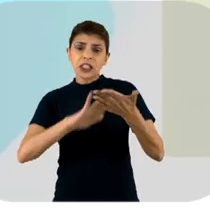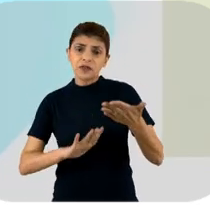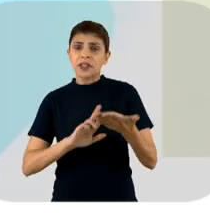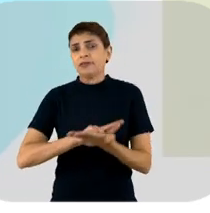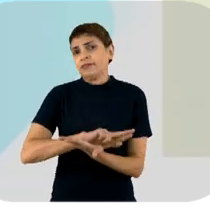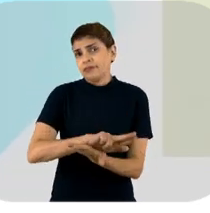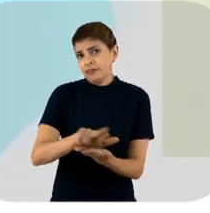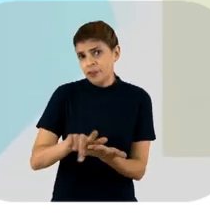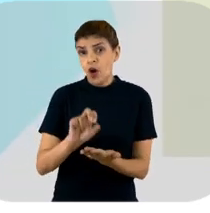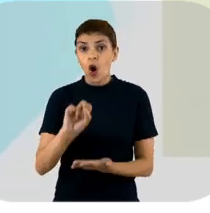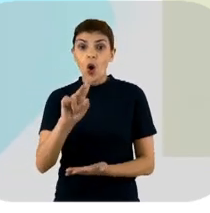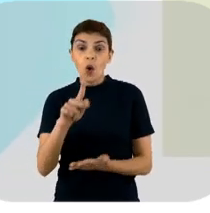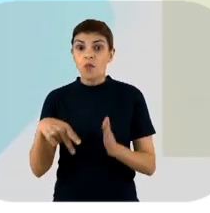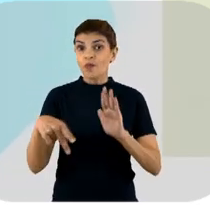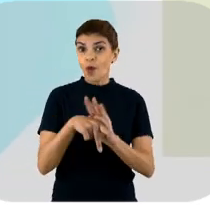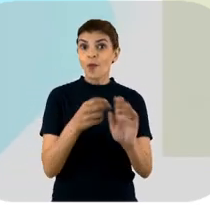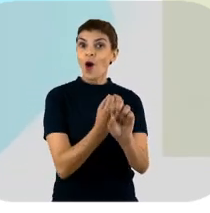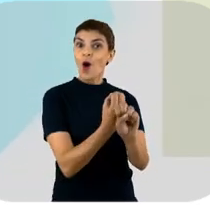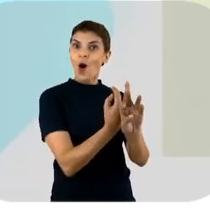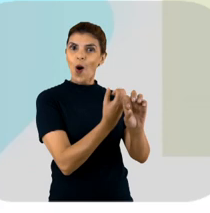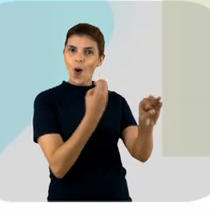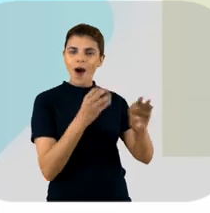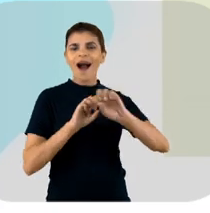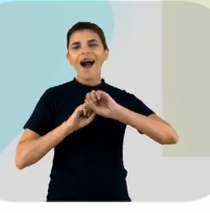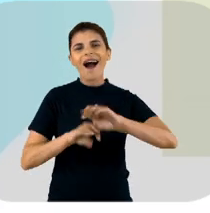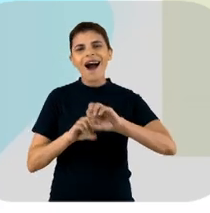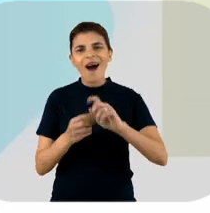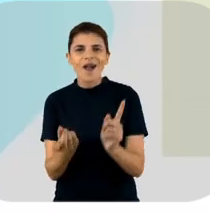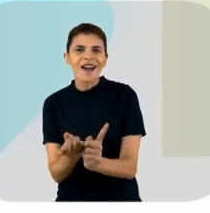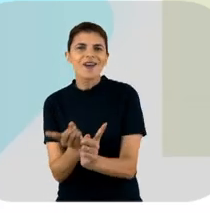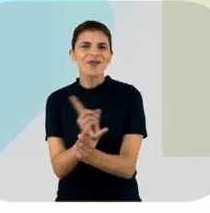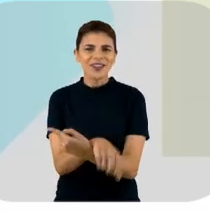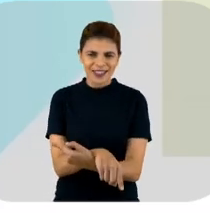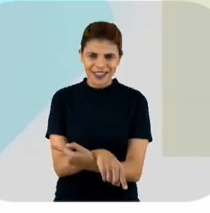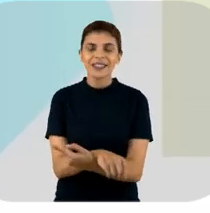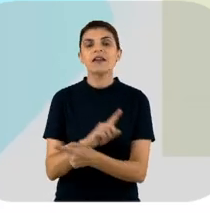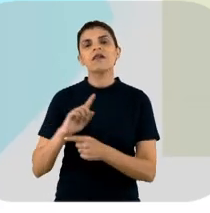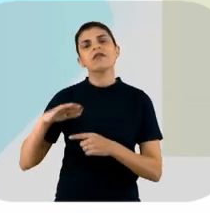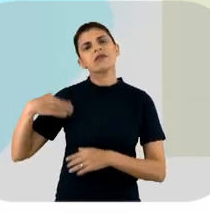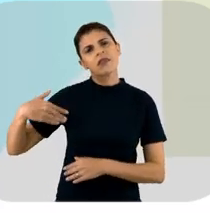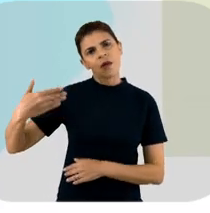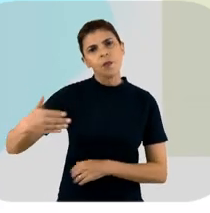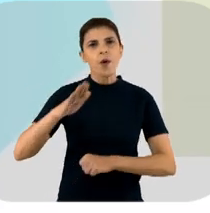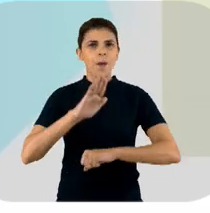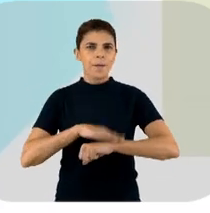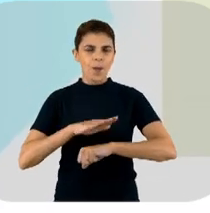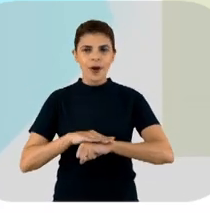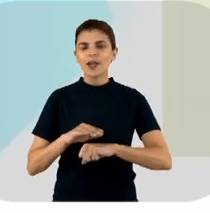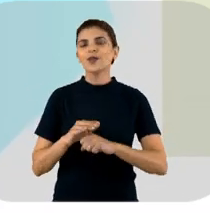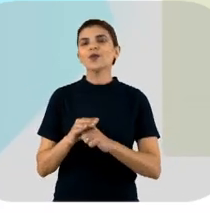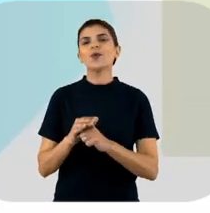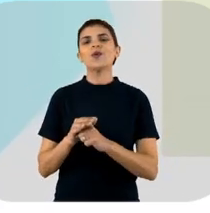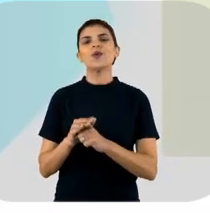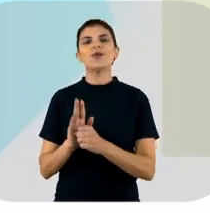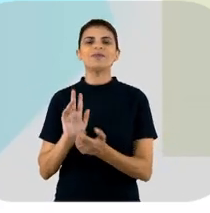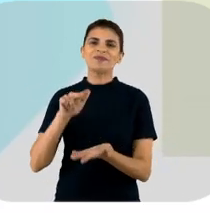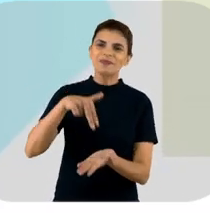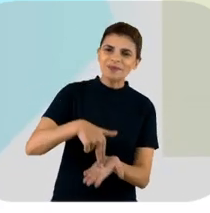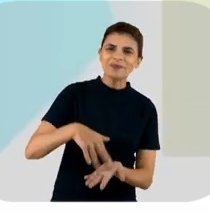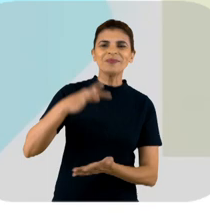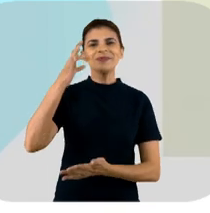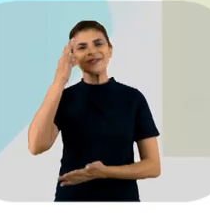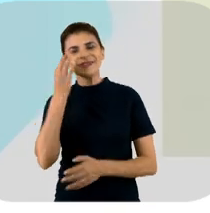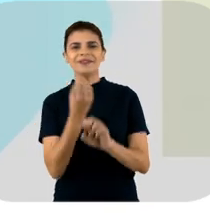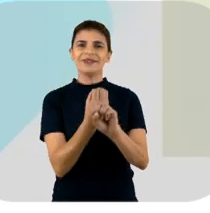atividades diferentes, ou no próprio online também fazer aula invertida e depois momentos síncronos. E trabalhar